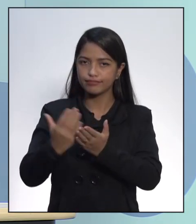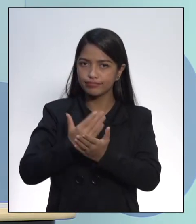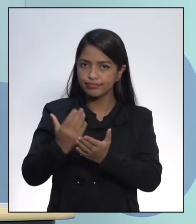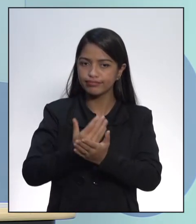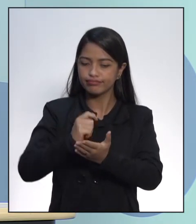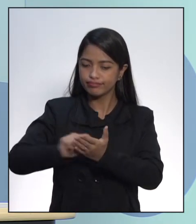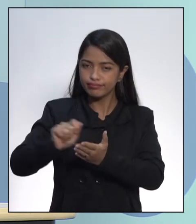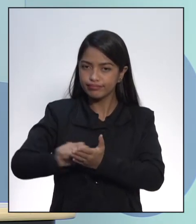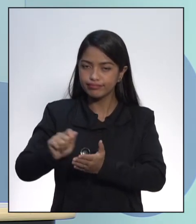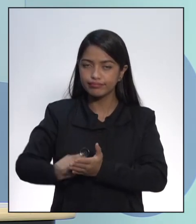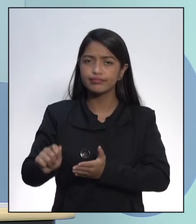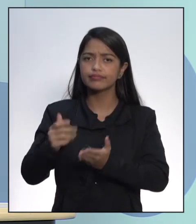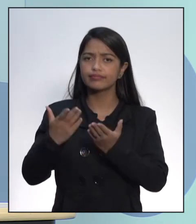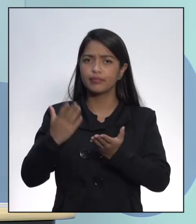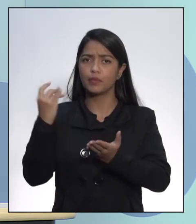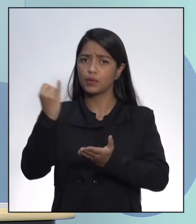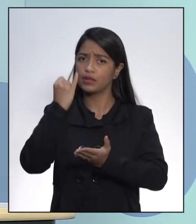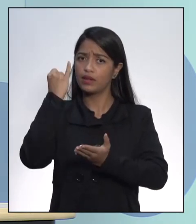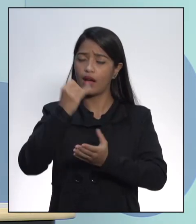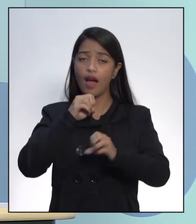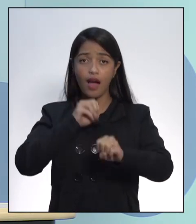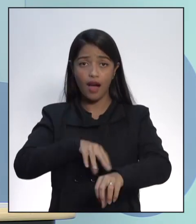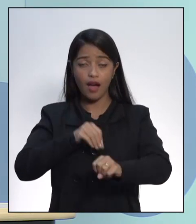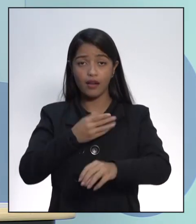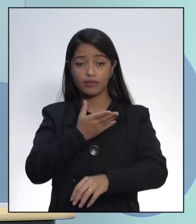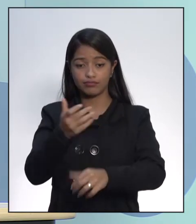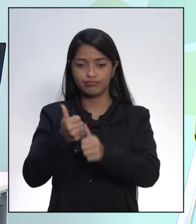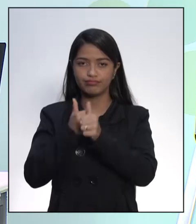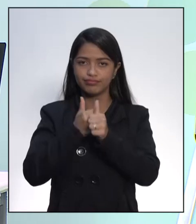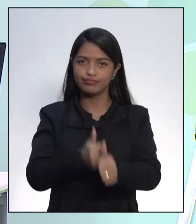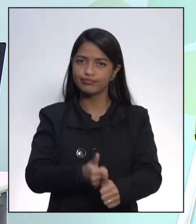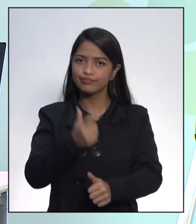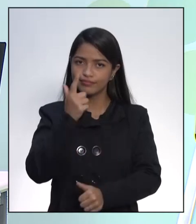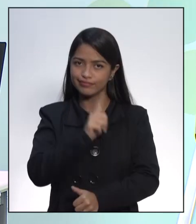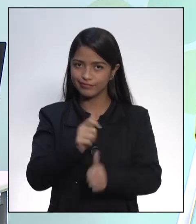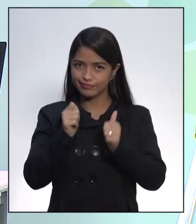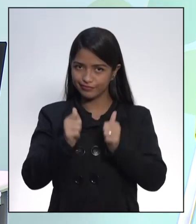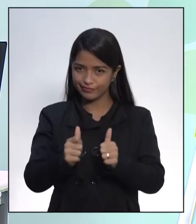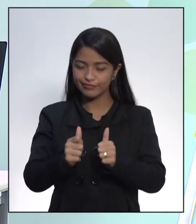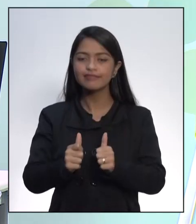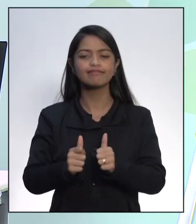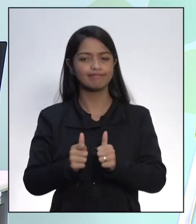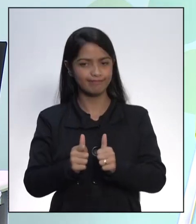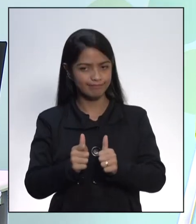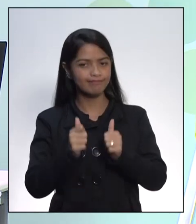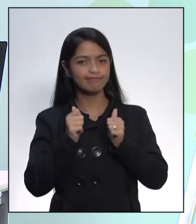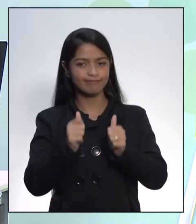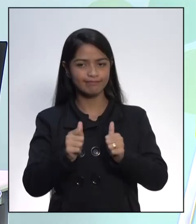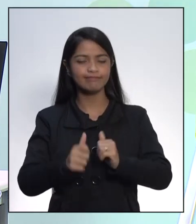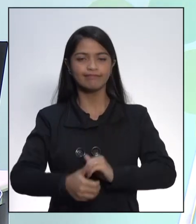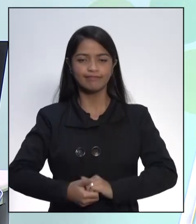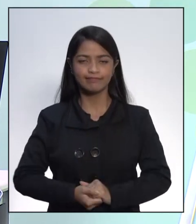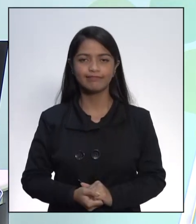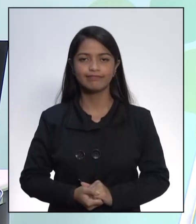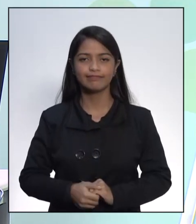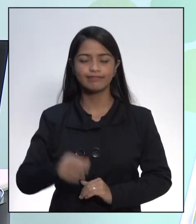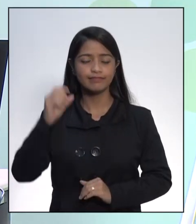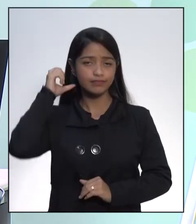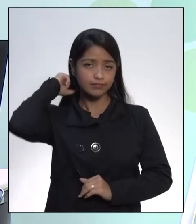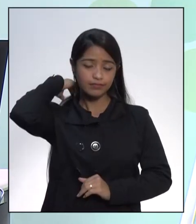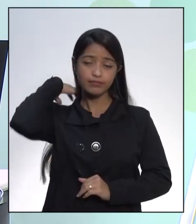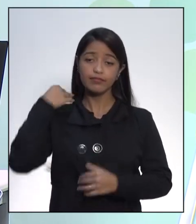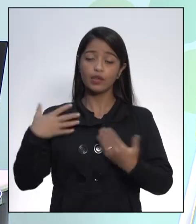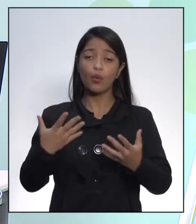muito importante para acompanhar essa aula, né, Rafa? É isso aí. Então, assim, nós iremos começar a aula de